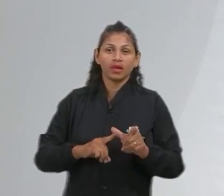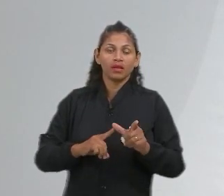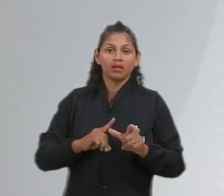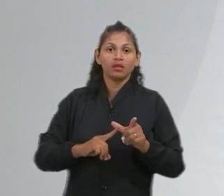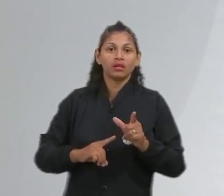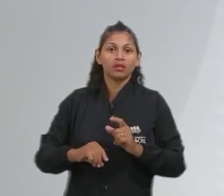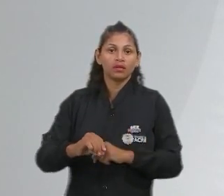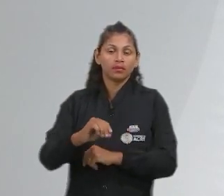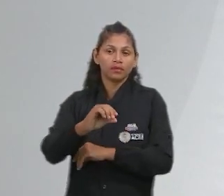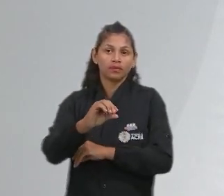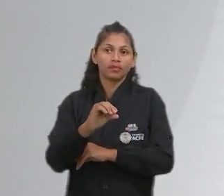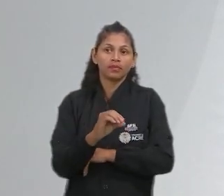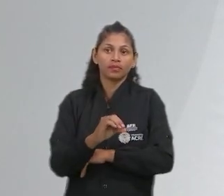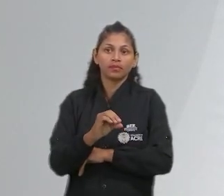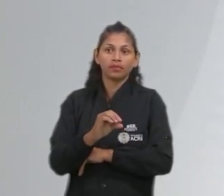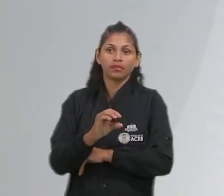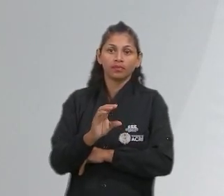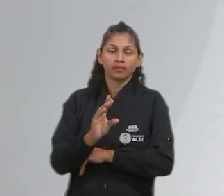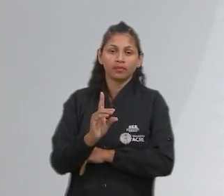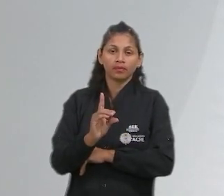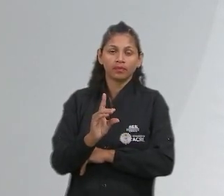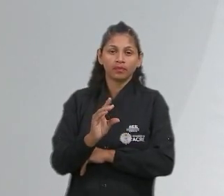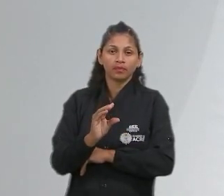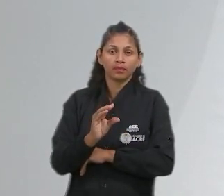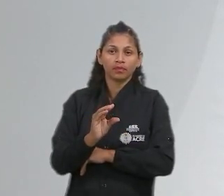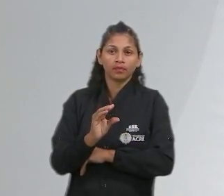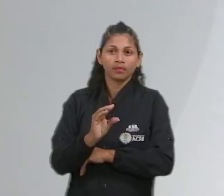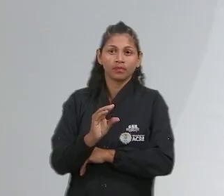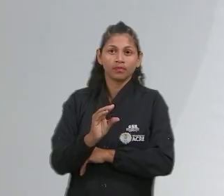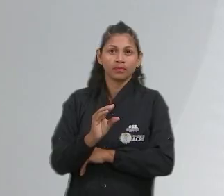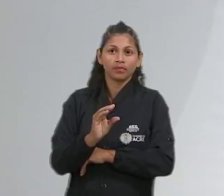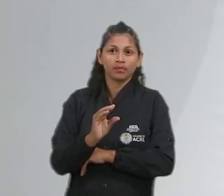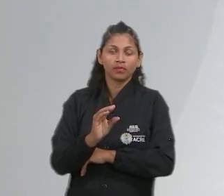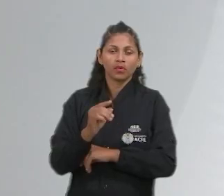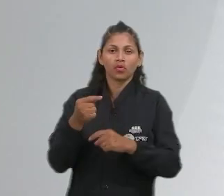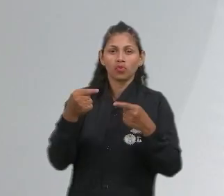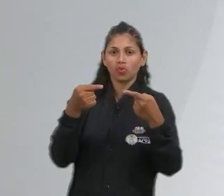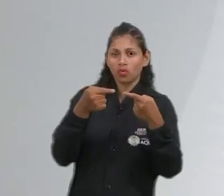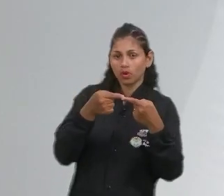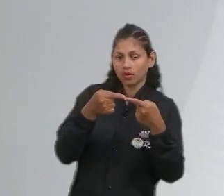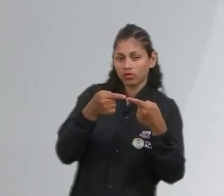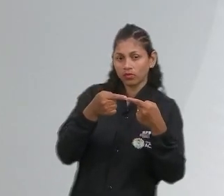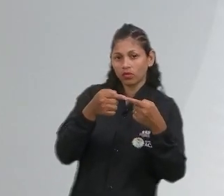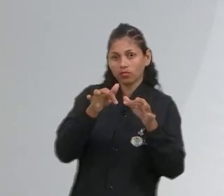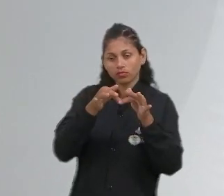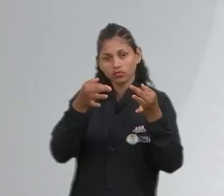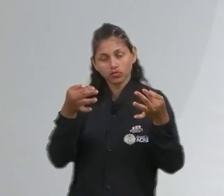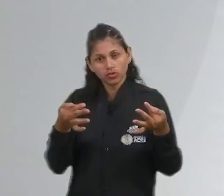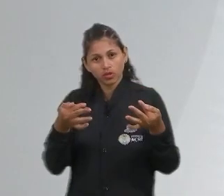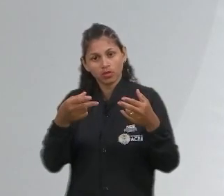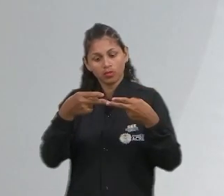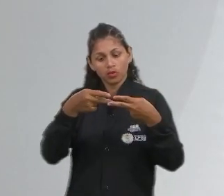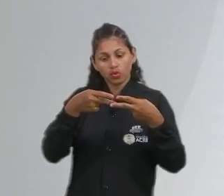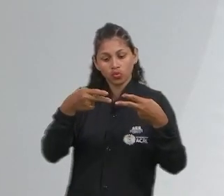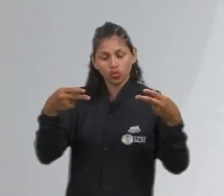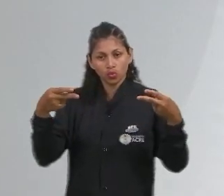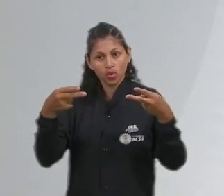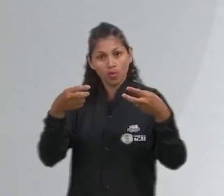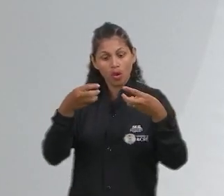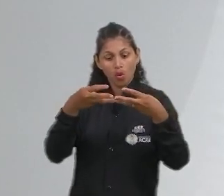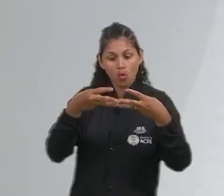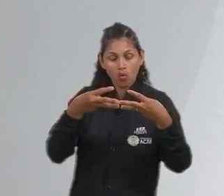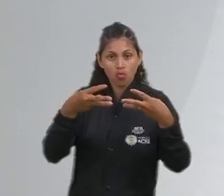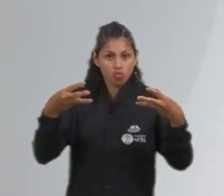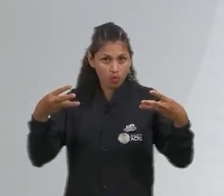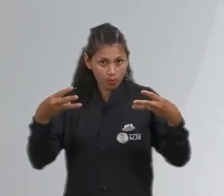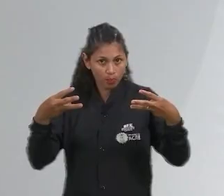Através do nome, eu consigo saber se ali está acontecendo ligação simples, dupla ou tripla, tá? Bem aqui depois